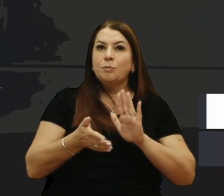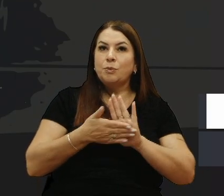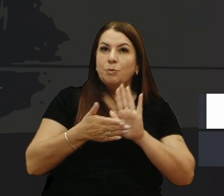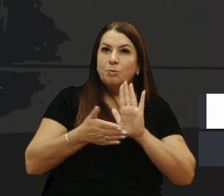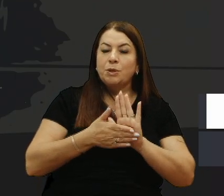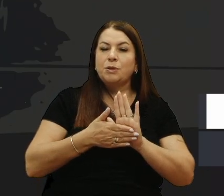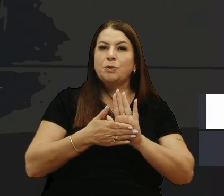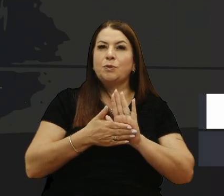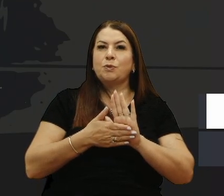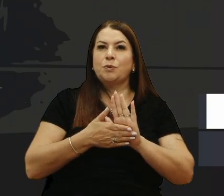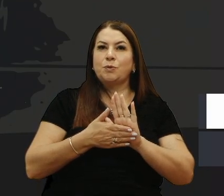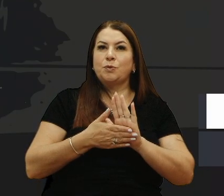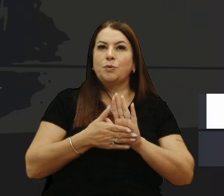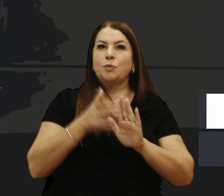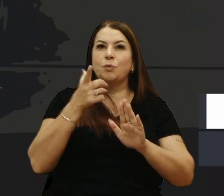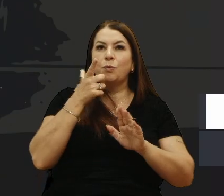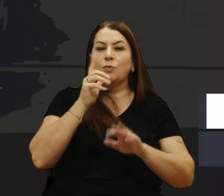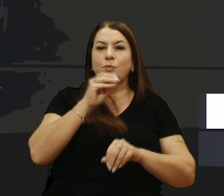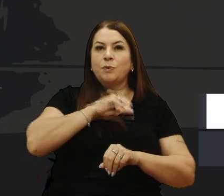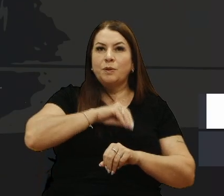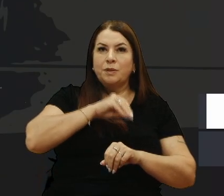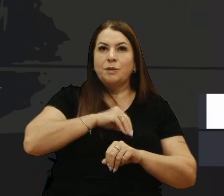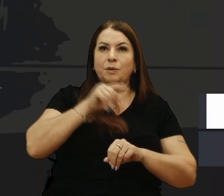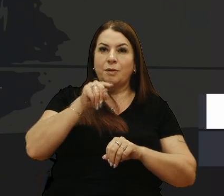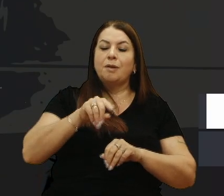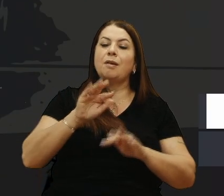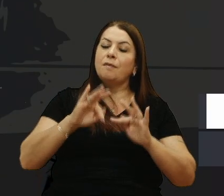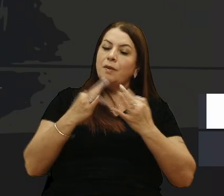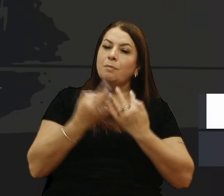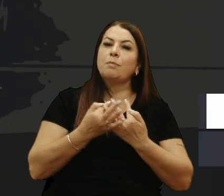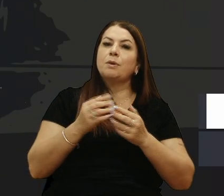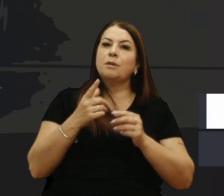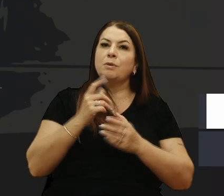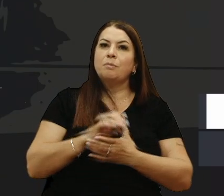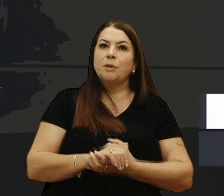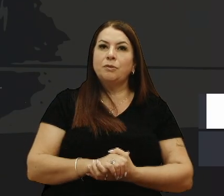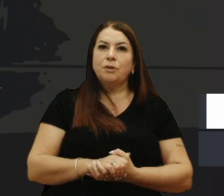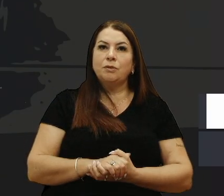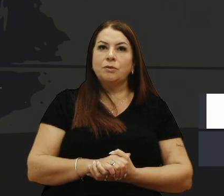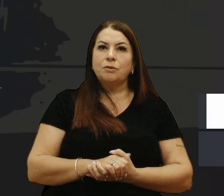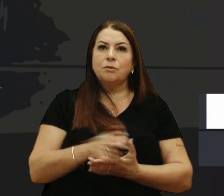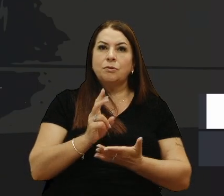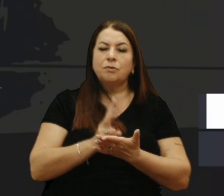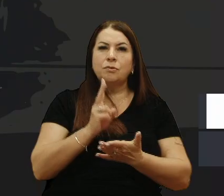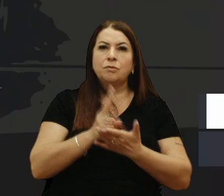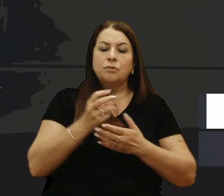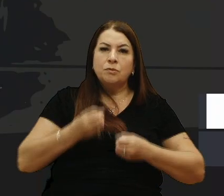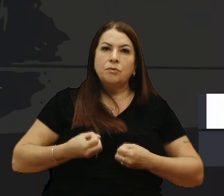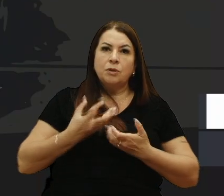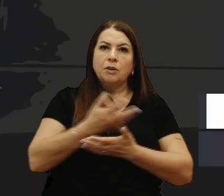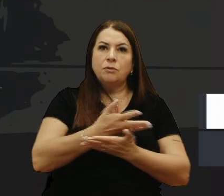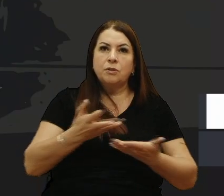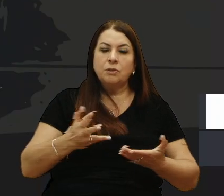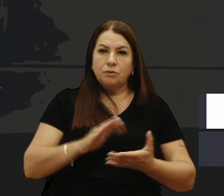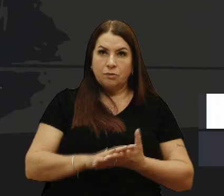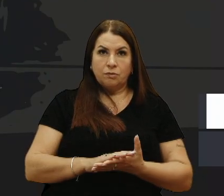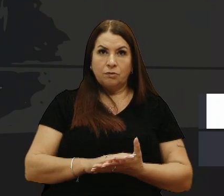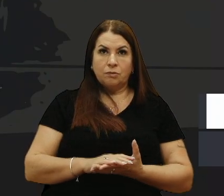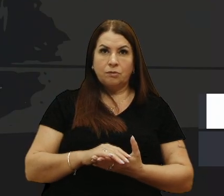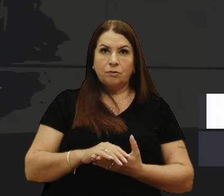proporcionou sustento a ela, à família, e permitiu expressar,